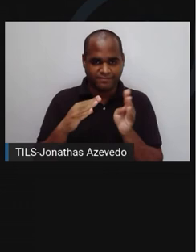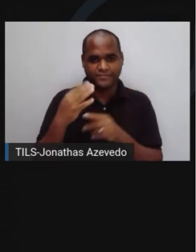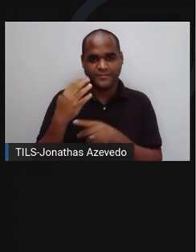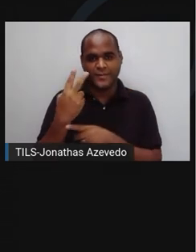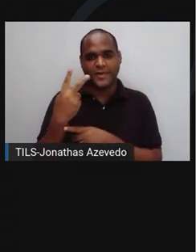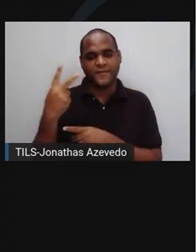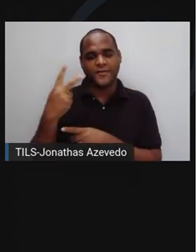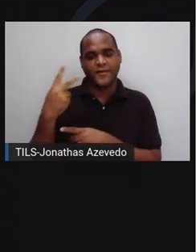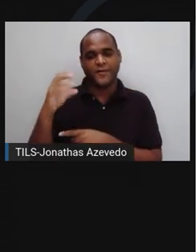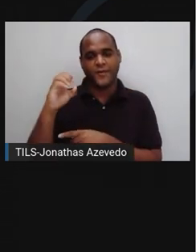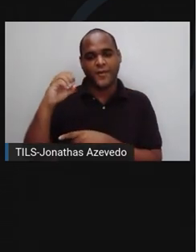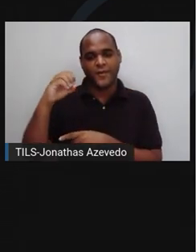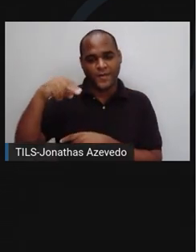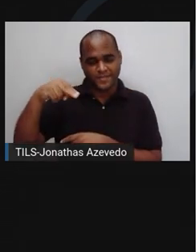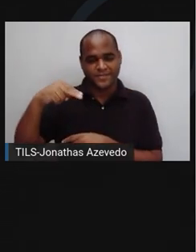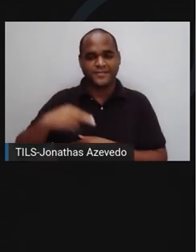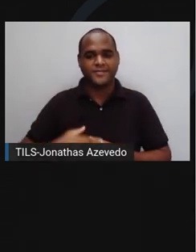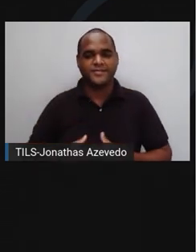sol